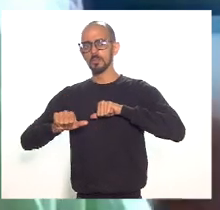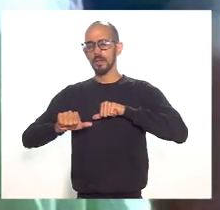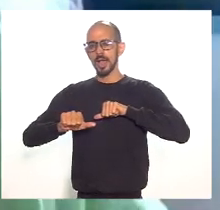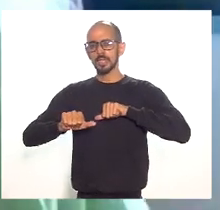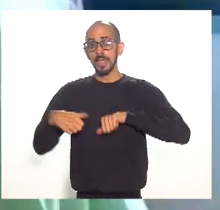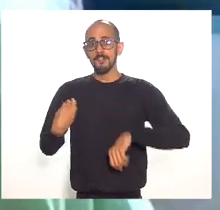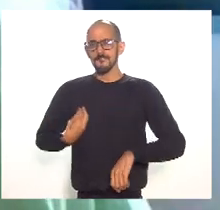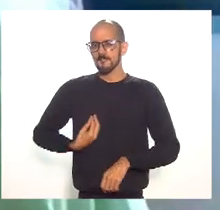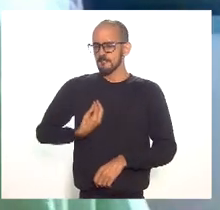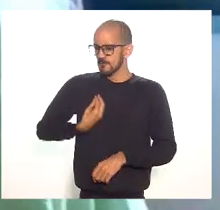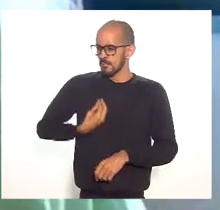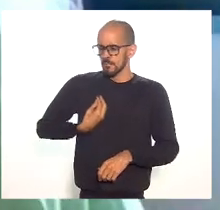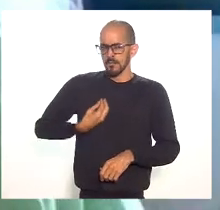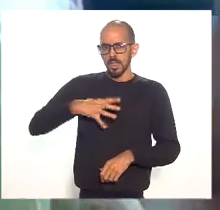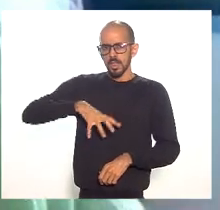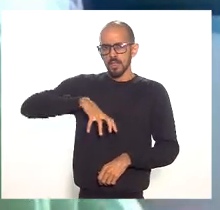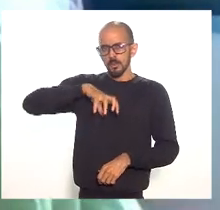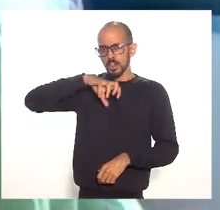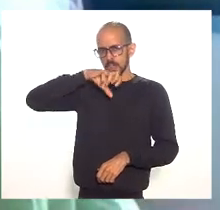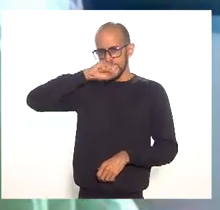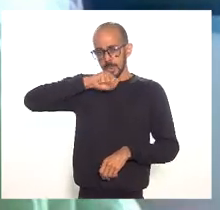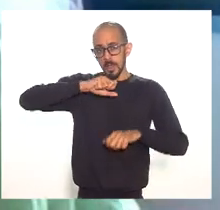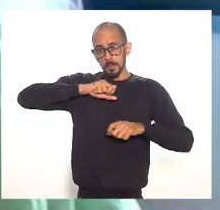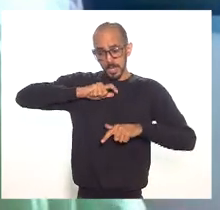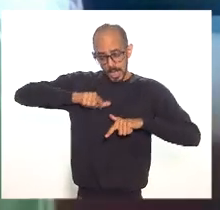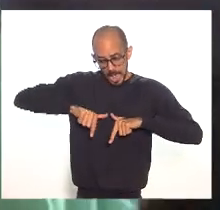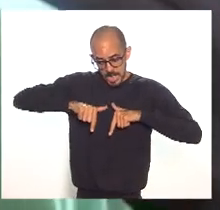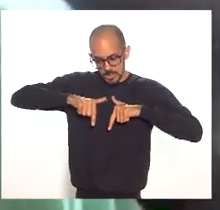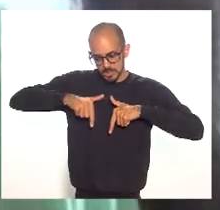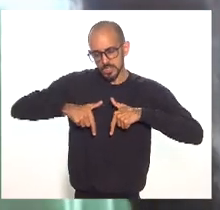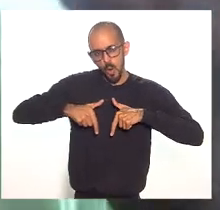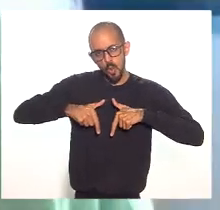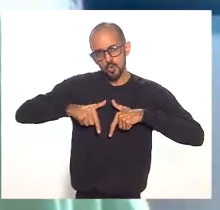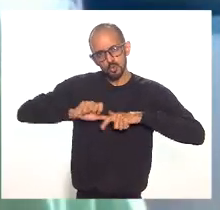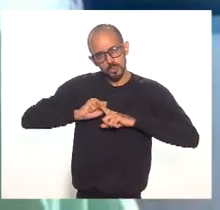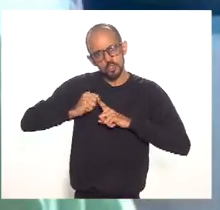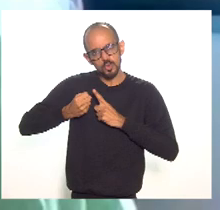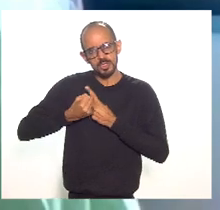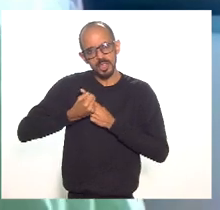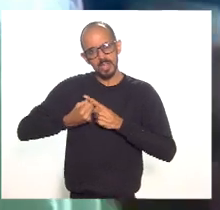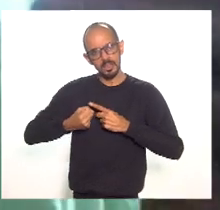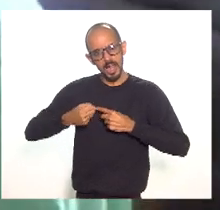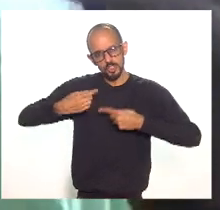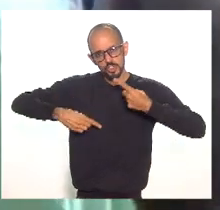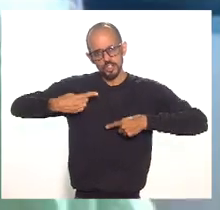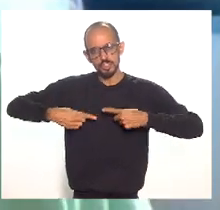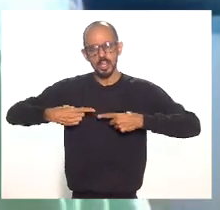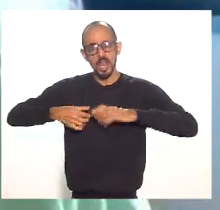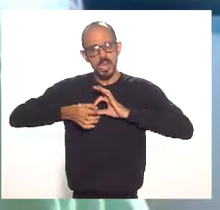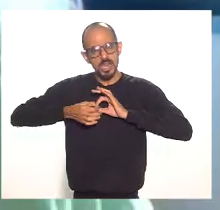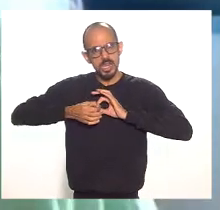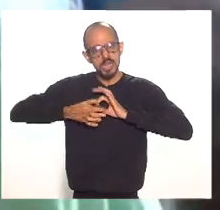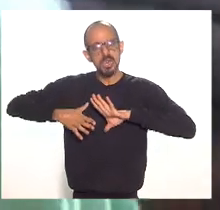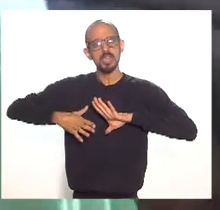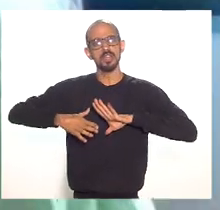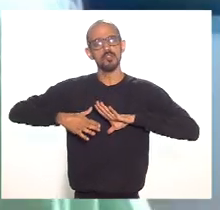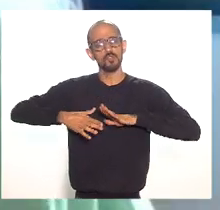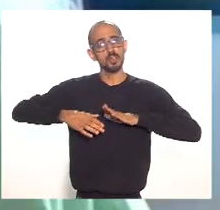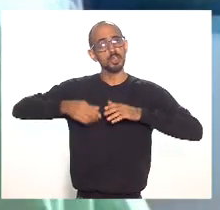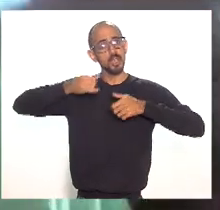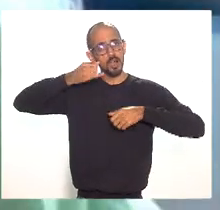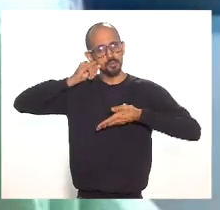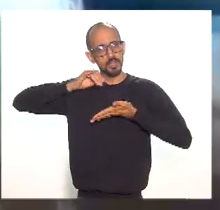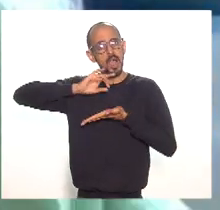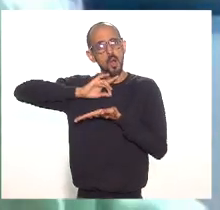oxigênio, em matéria-prima para a ação de uma sociedade mais democrática, com menos ódio,